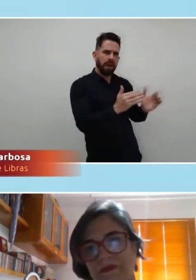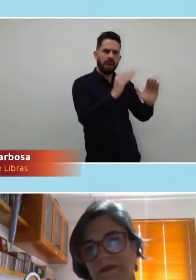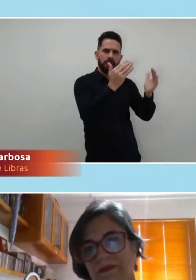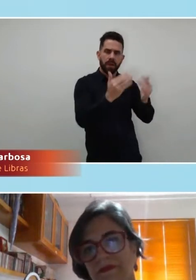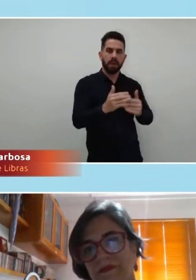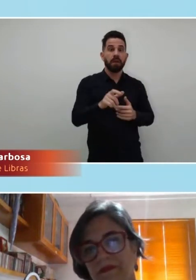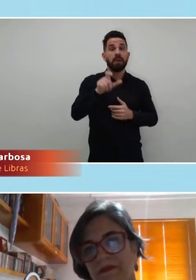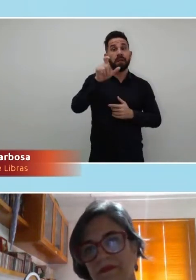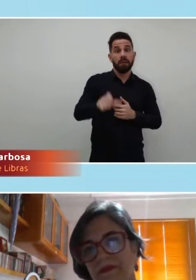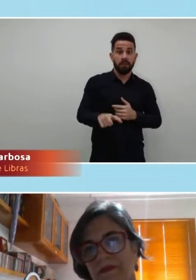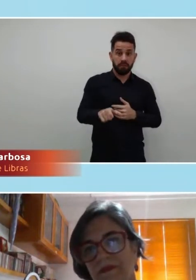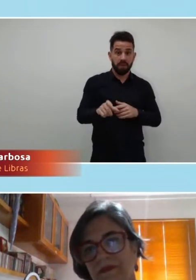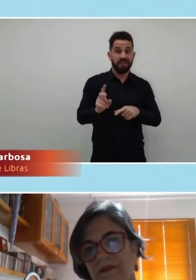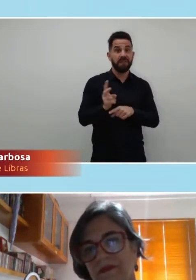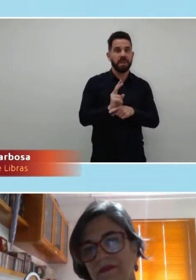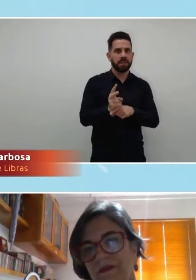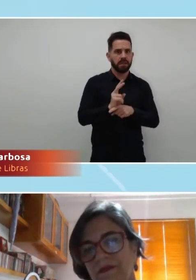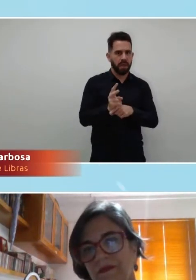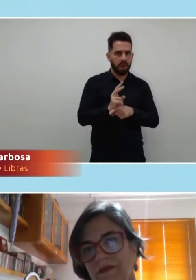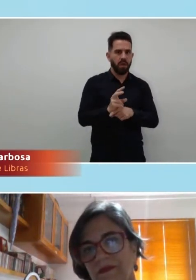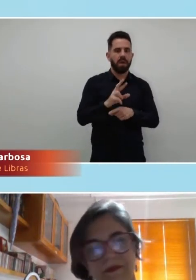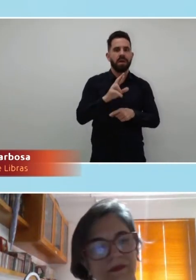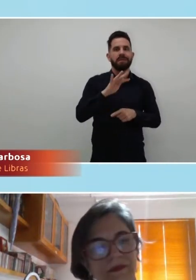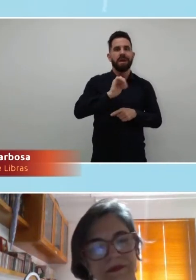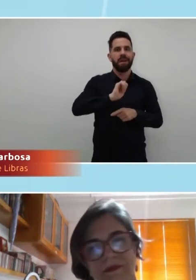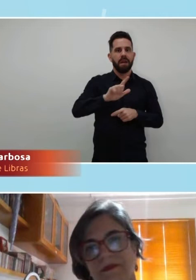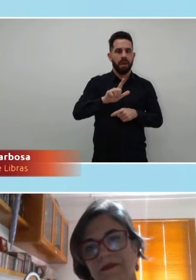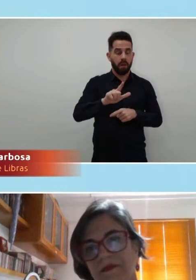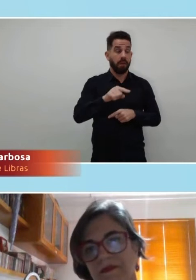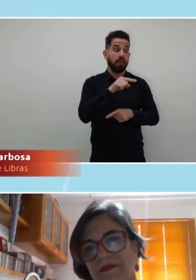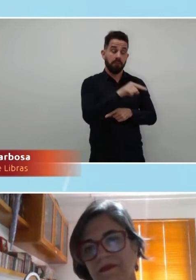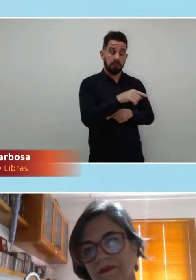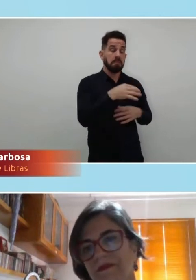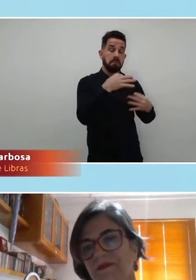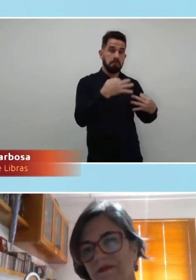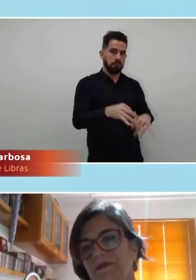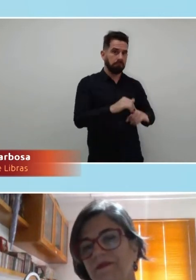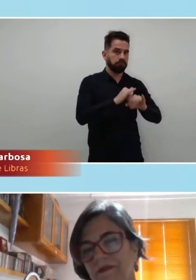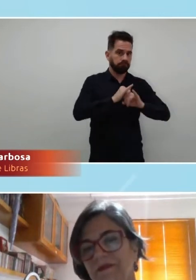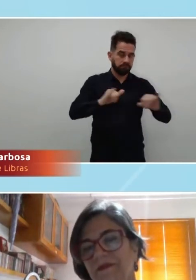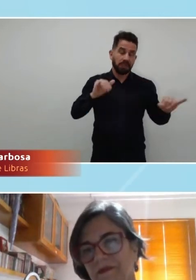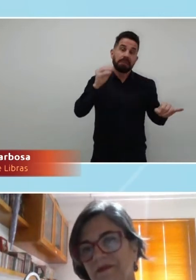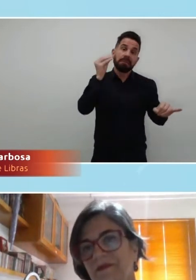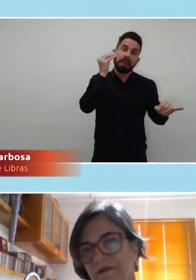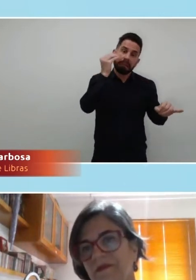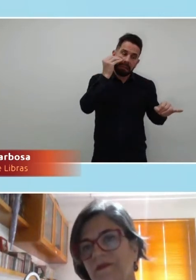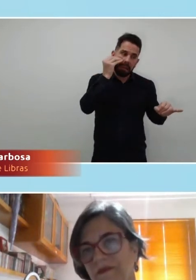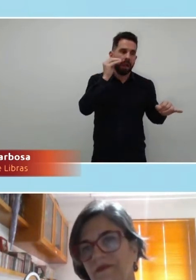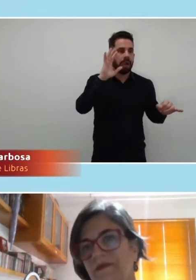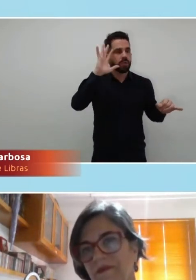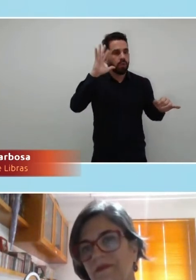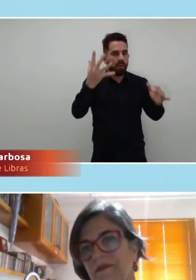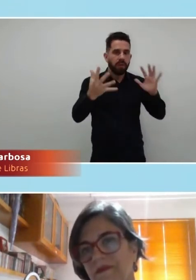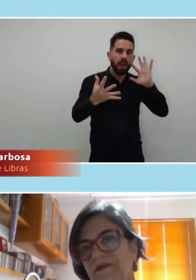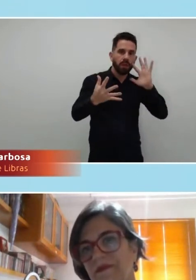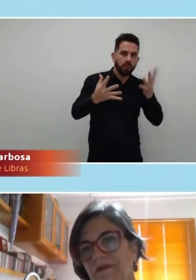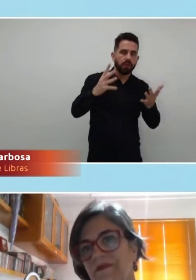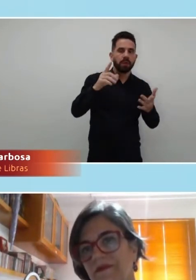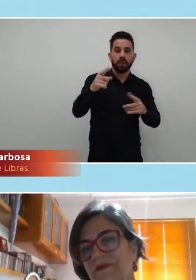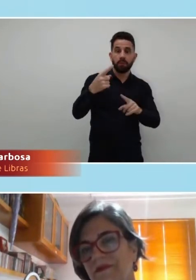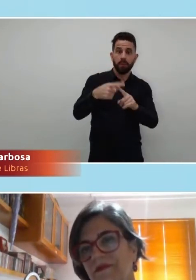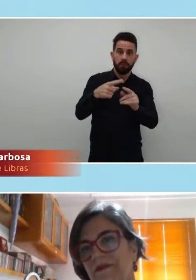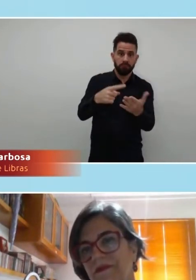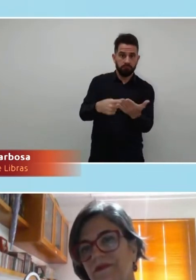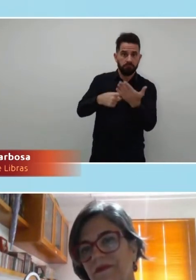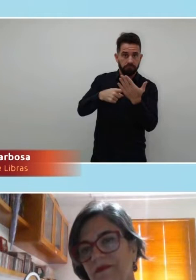Santana, e eles garantem que vão tentar, né, resolver esses problemas apontados pelo CAL, nesse